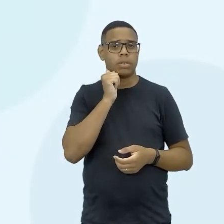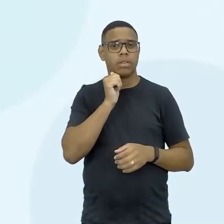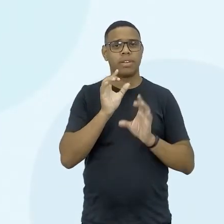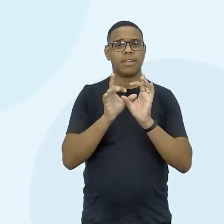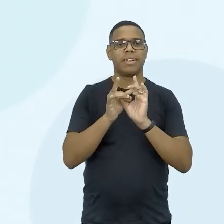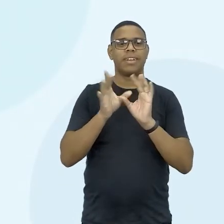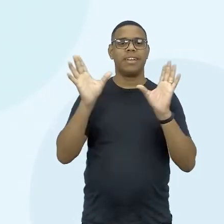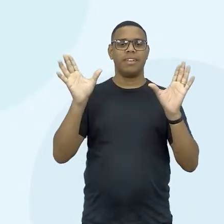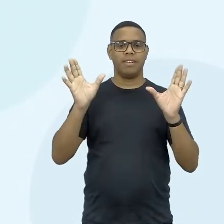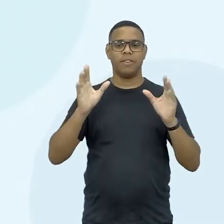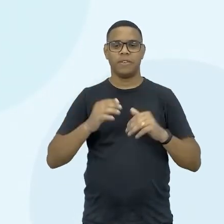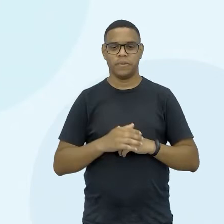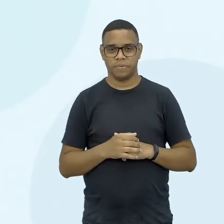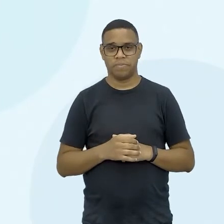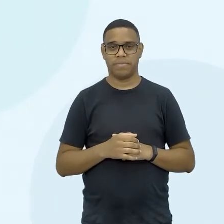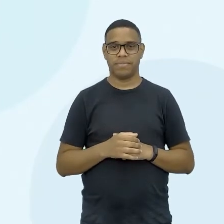livres.